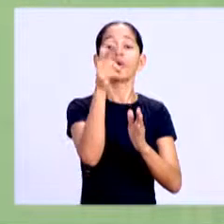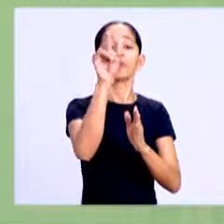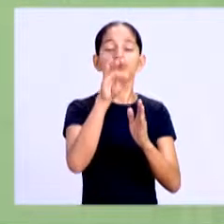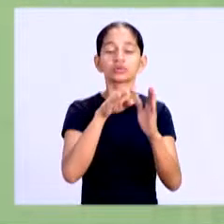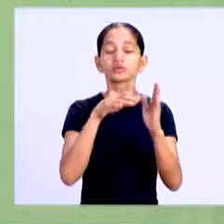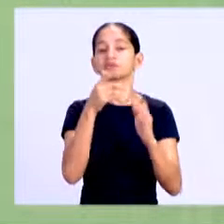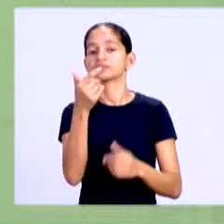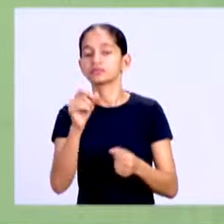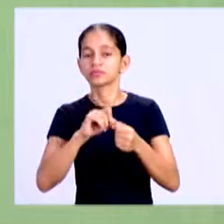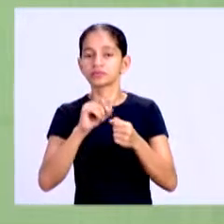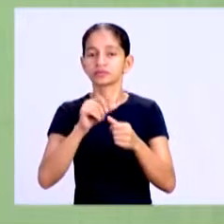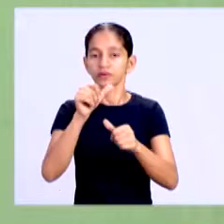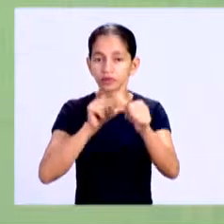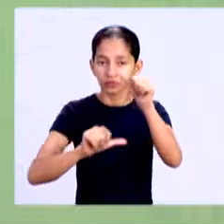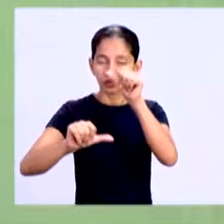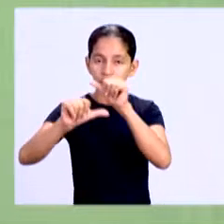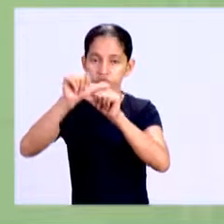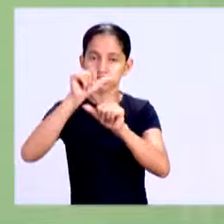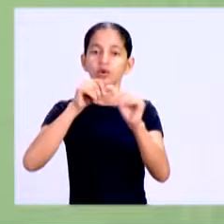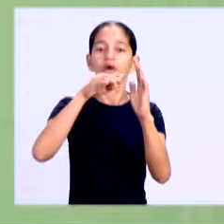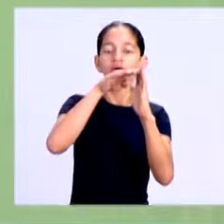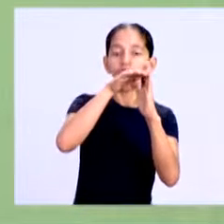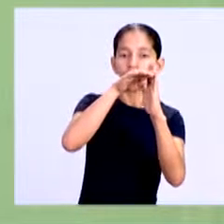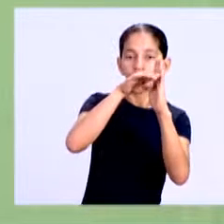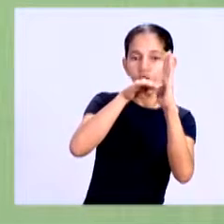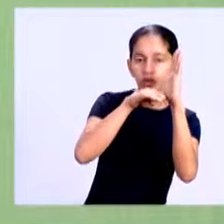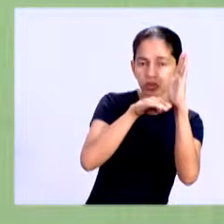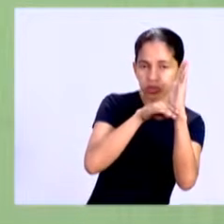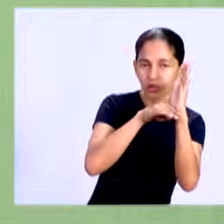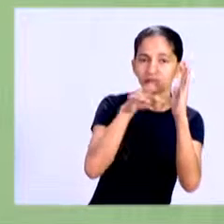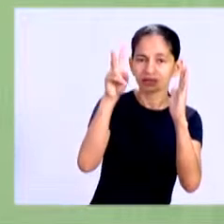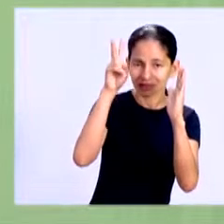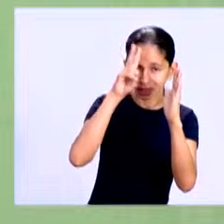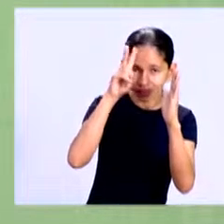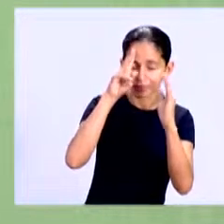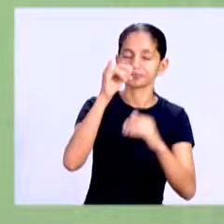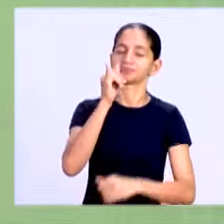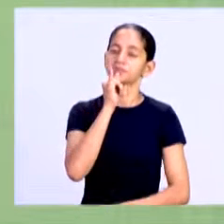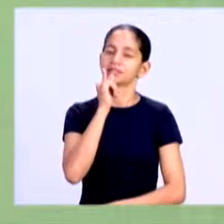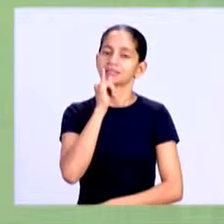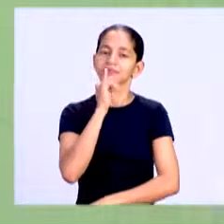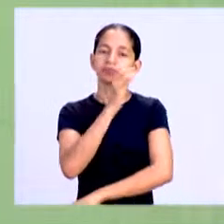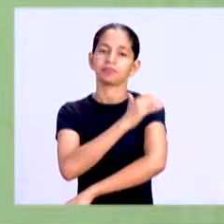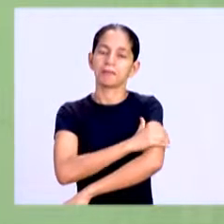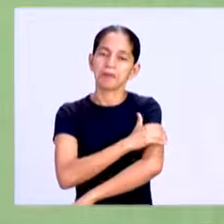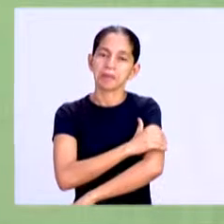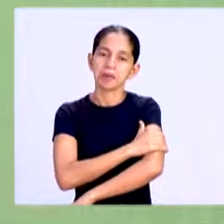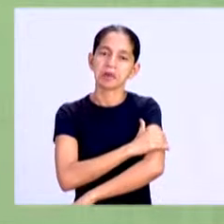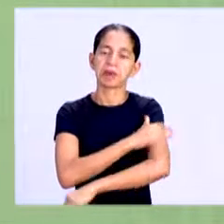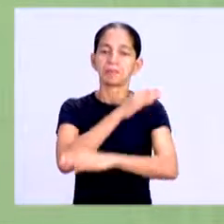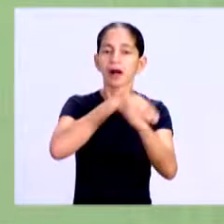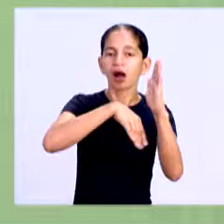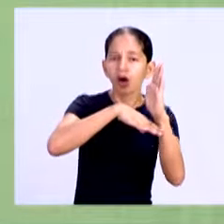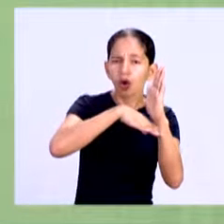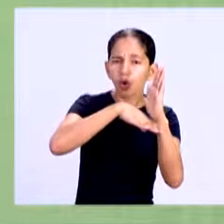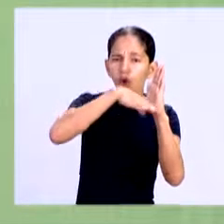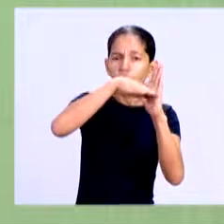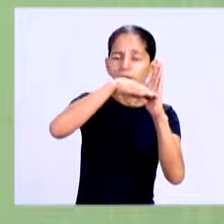pressão arterial diastólica, ou seja, a pressão mínima. Então, nós temos a pressão máxima e a pressão mínima,